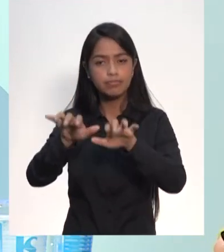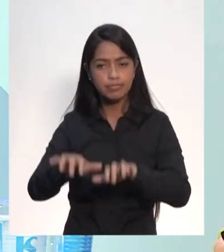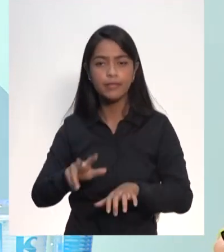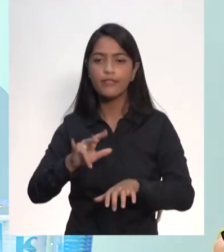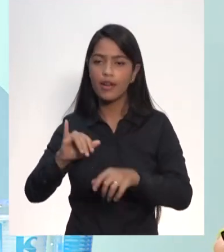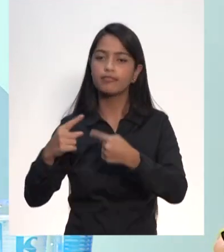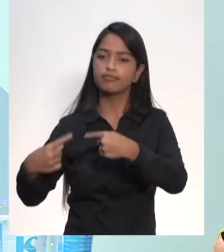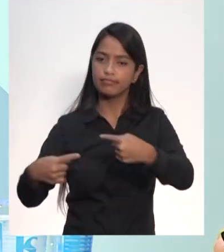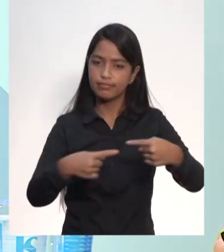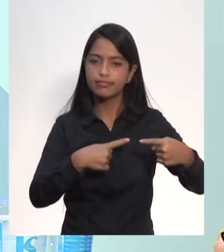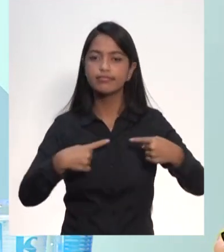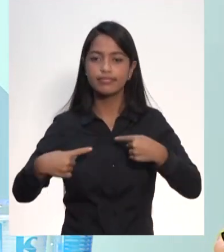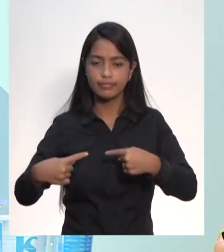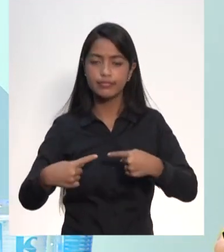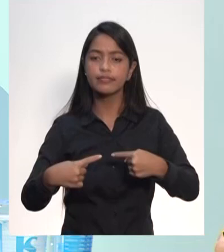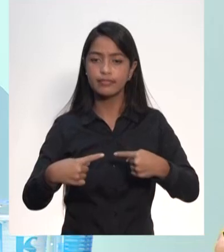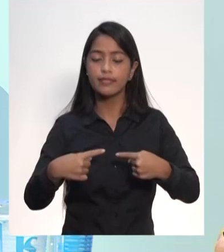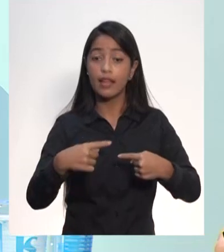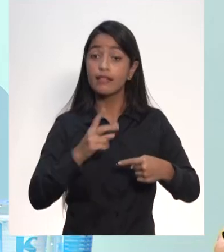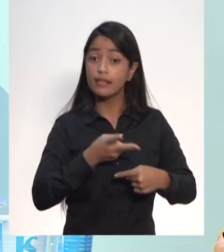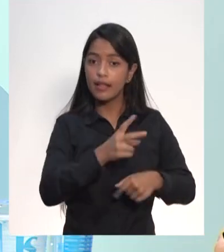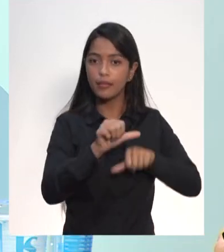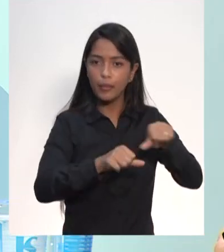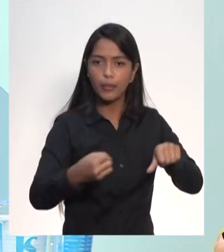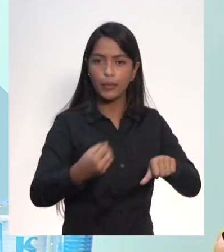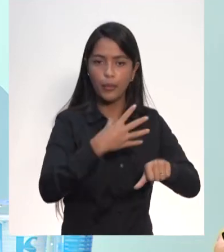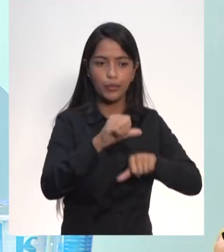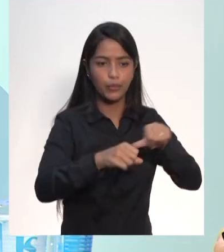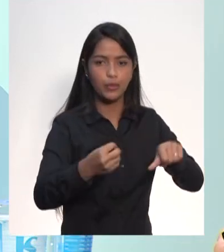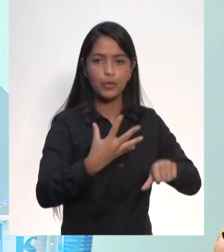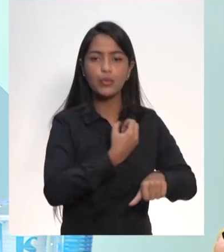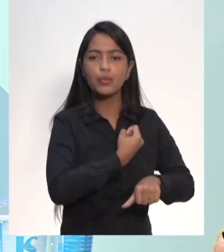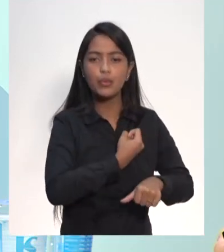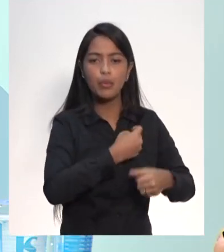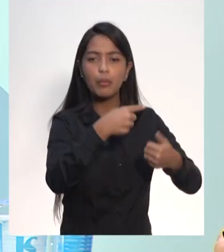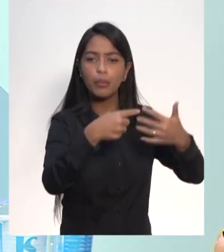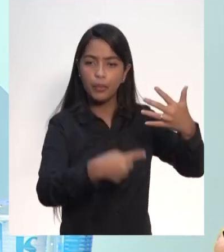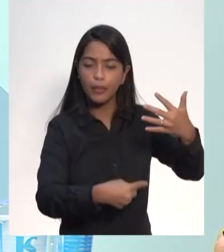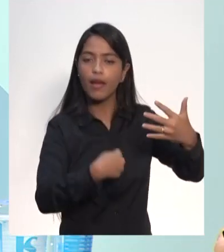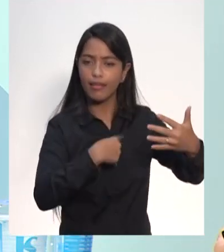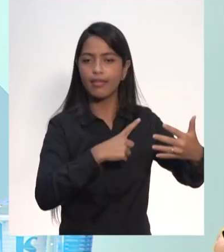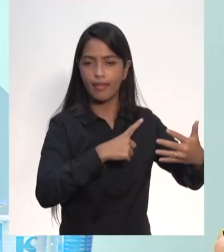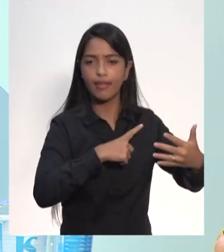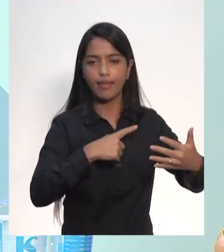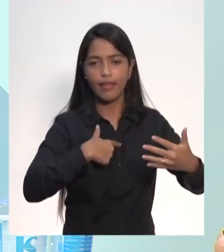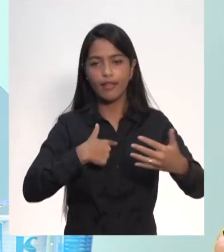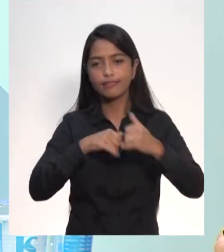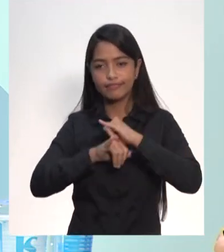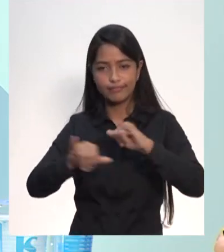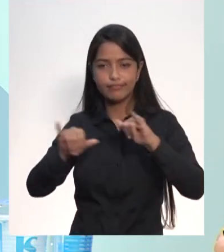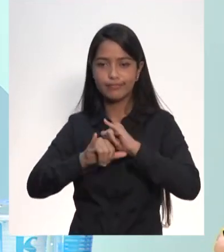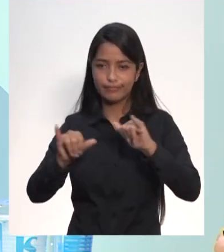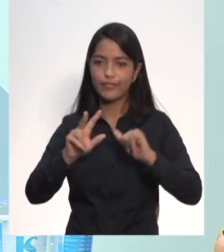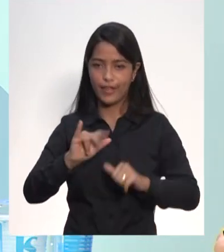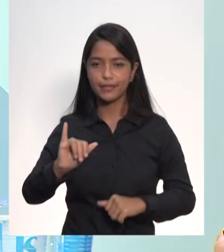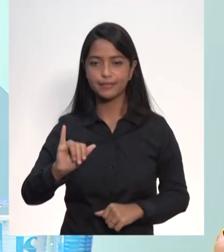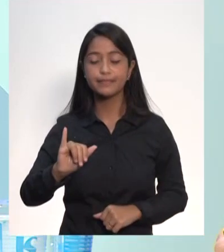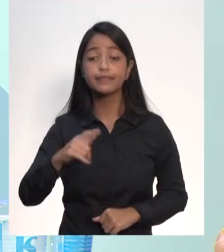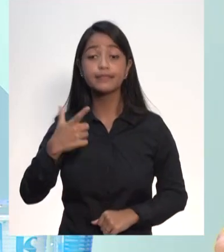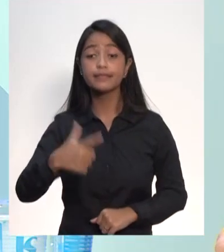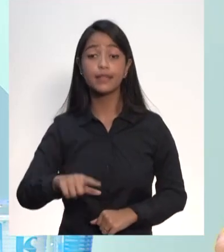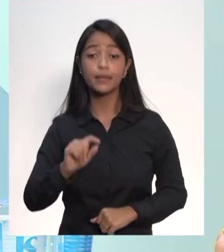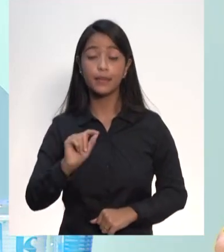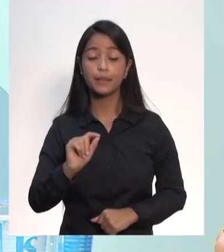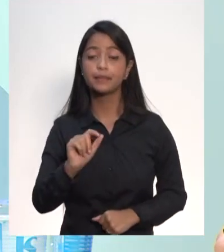tenho sempre a atualização dos números aqui, vou compartilhar com vocês. E a ideia é que a TPC tenha um espaço também